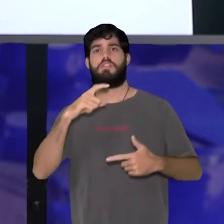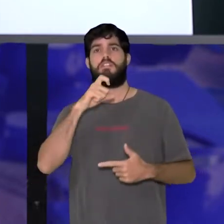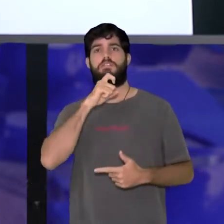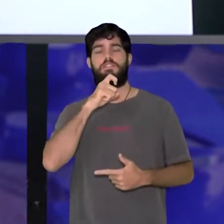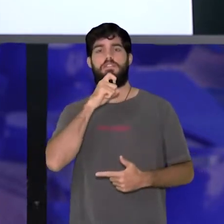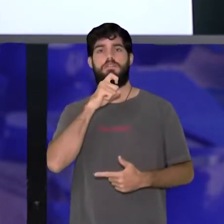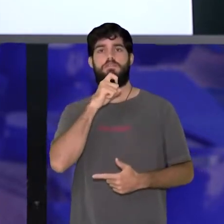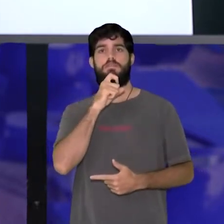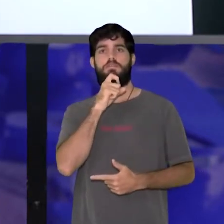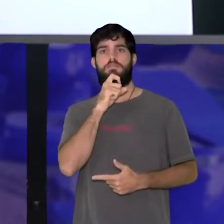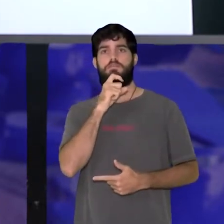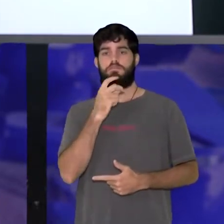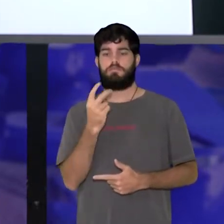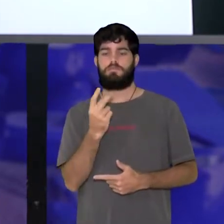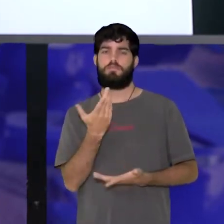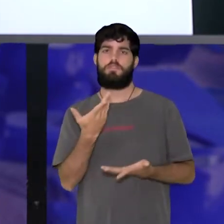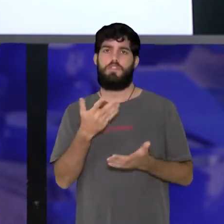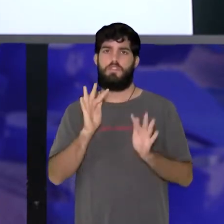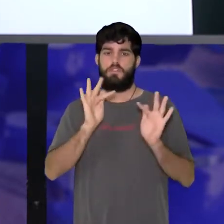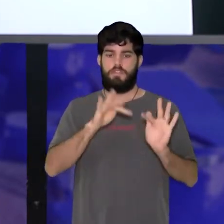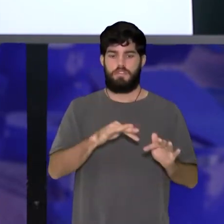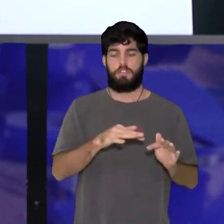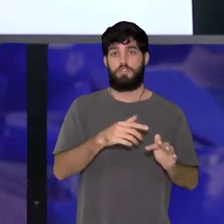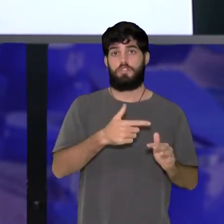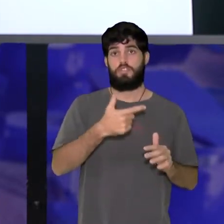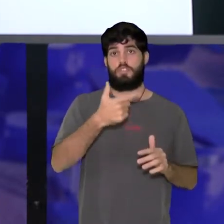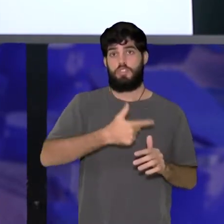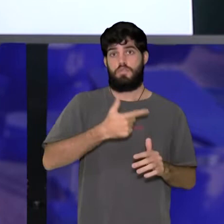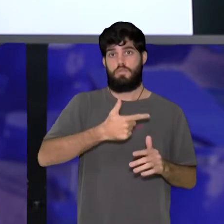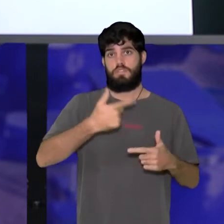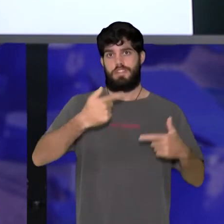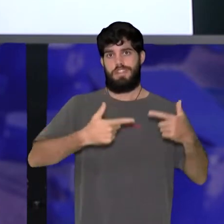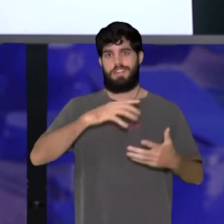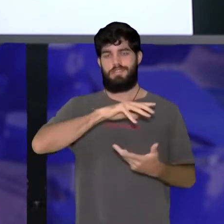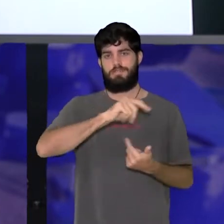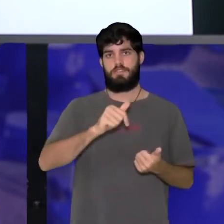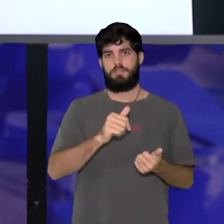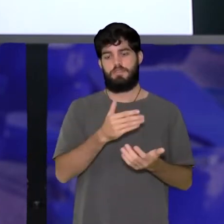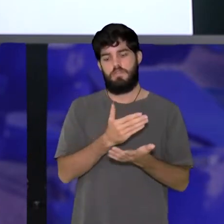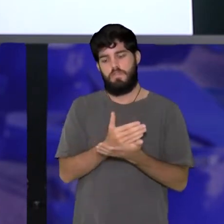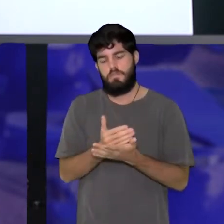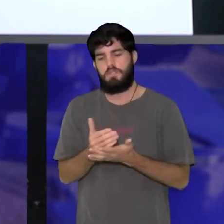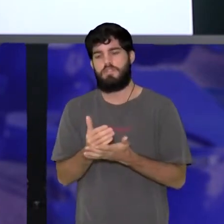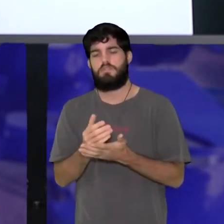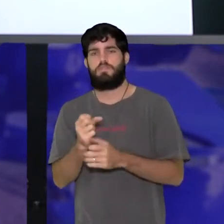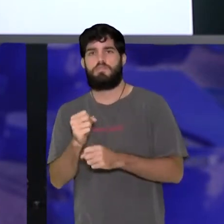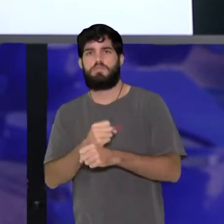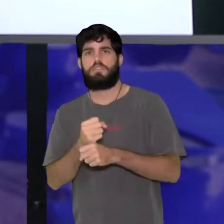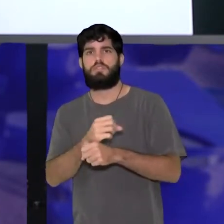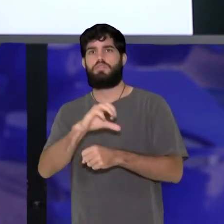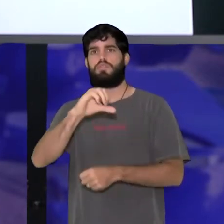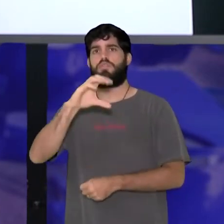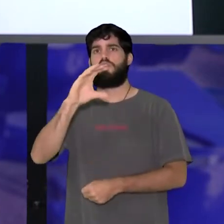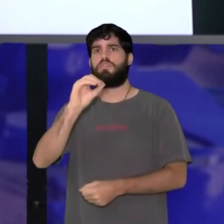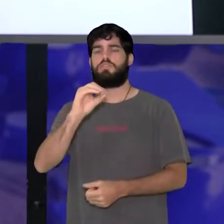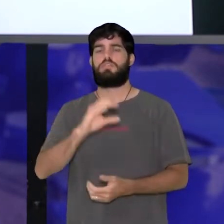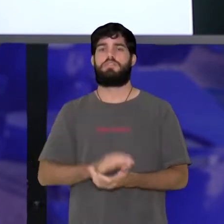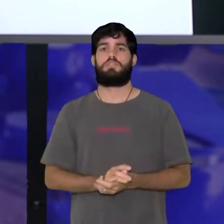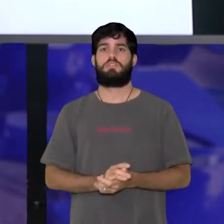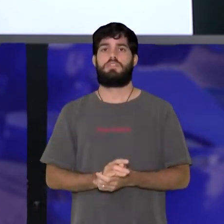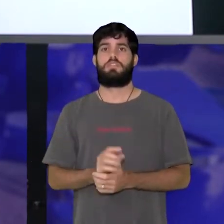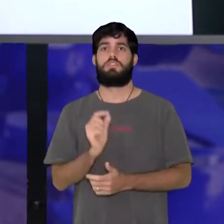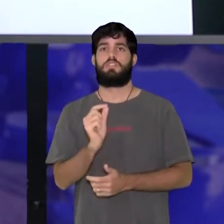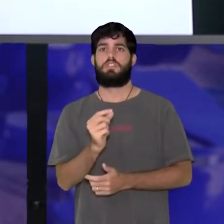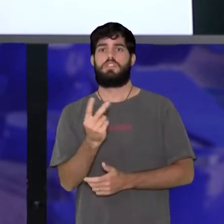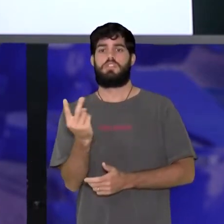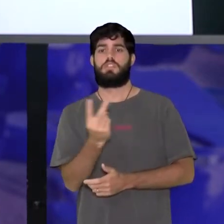acontece entre o final da Segunda Guerra Mundial e o comecinho dos anos 90 e que